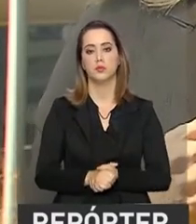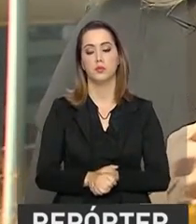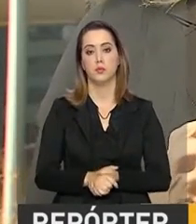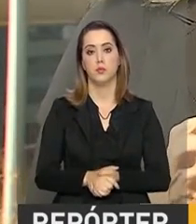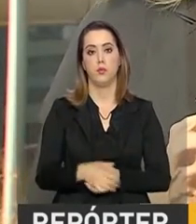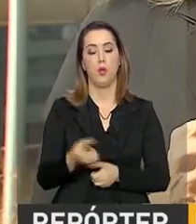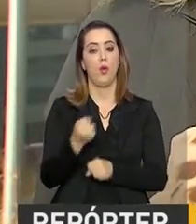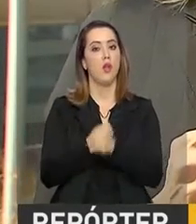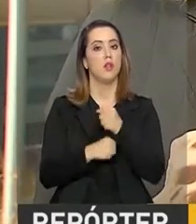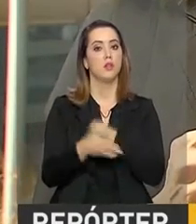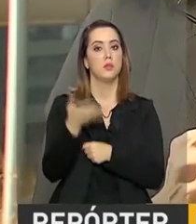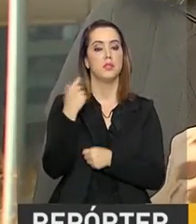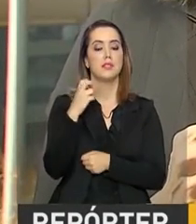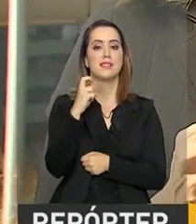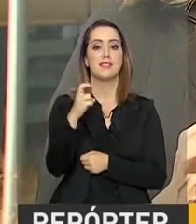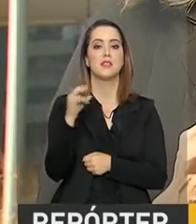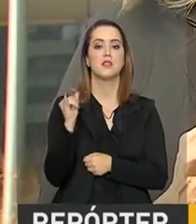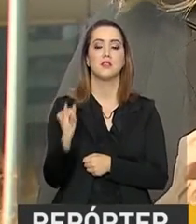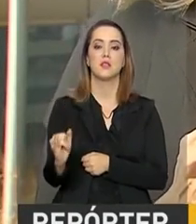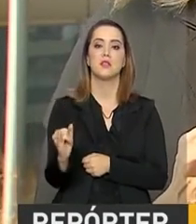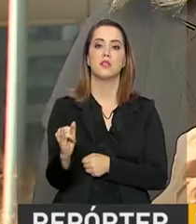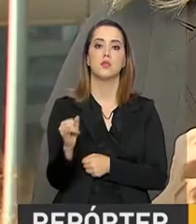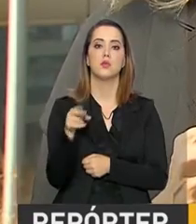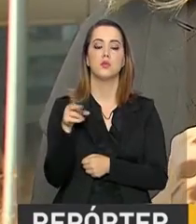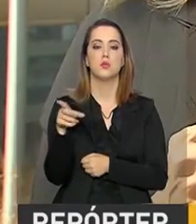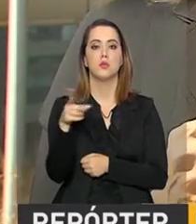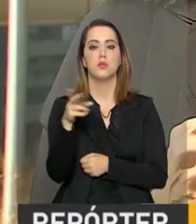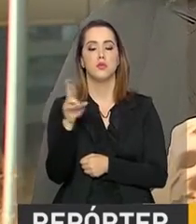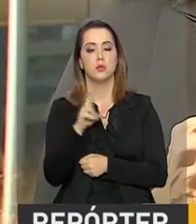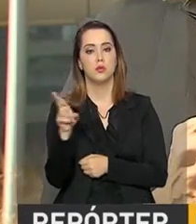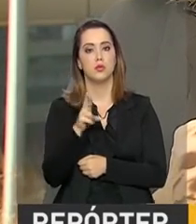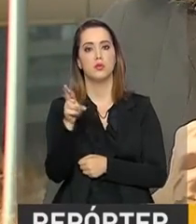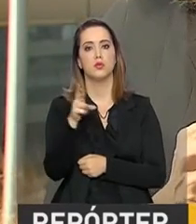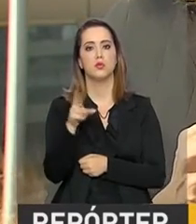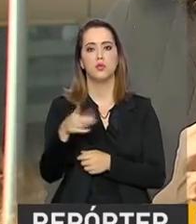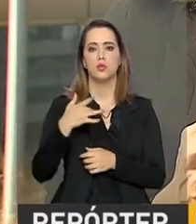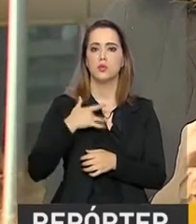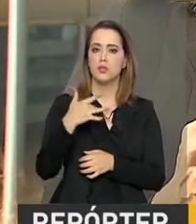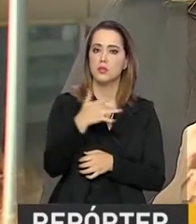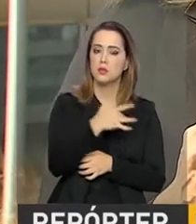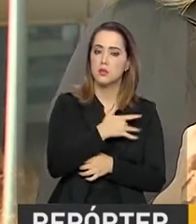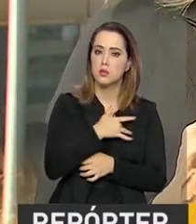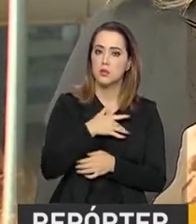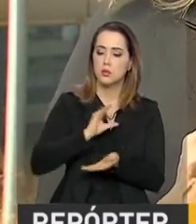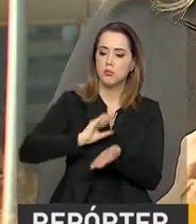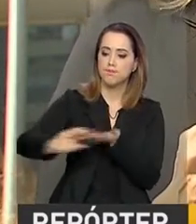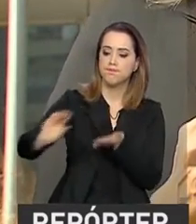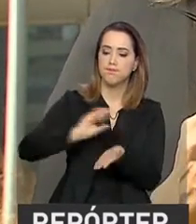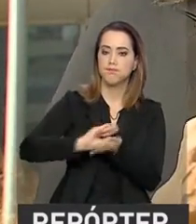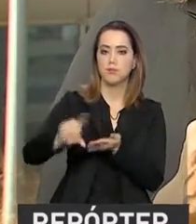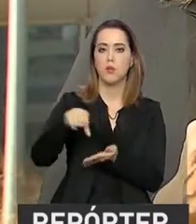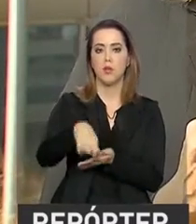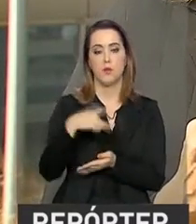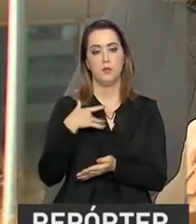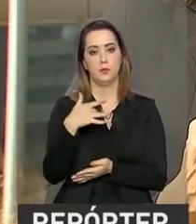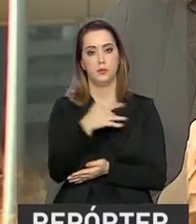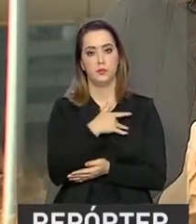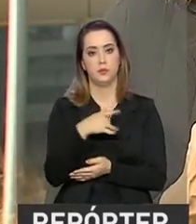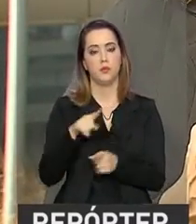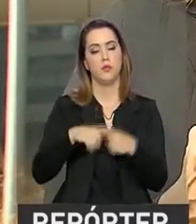foram gastos 5 bilhões de reais em ações ligadas à saúde que não estavam previstas no orçamento da União